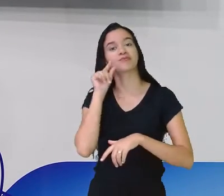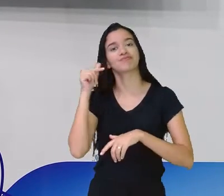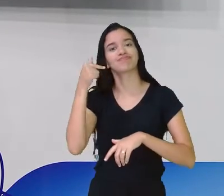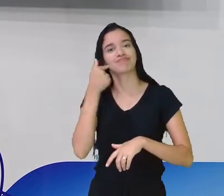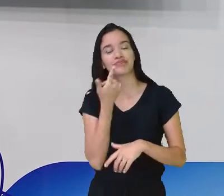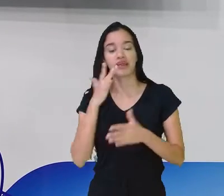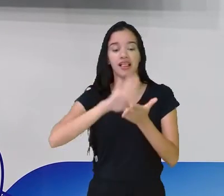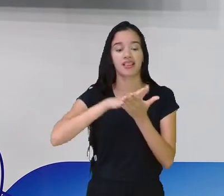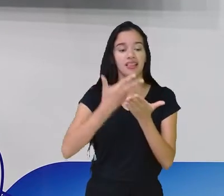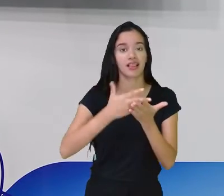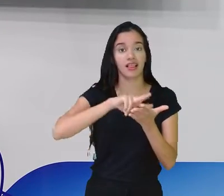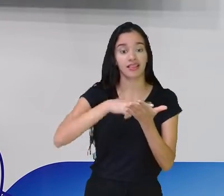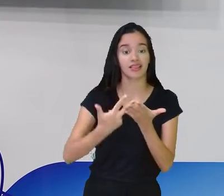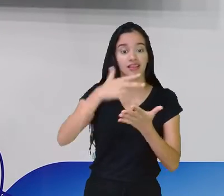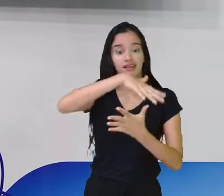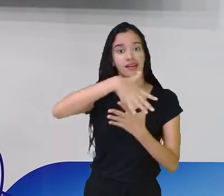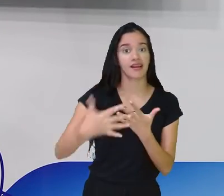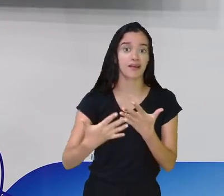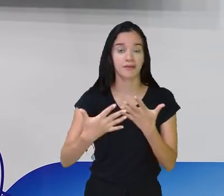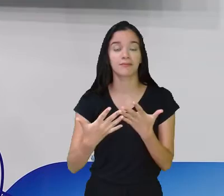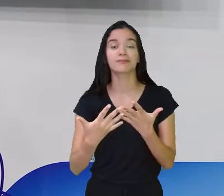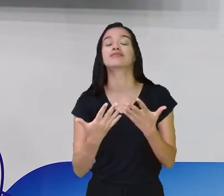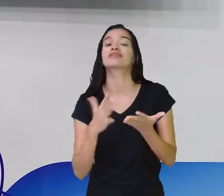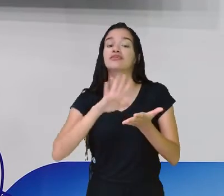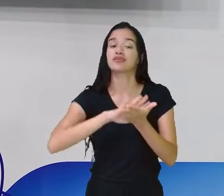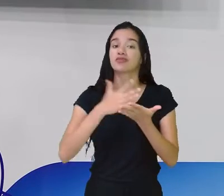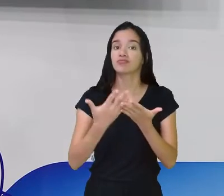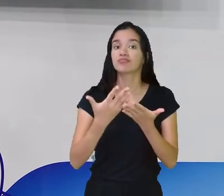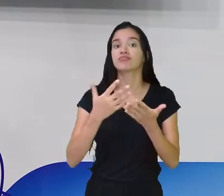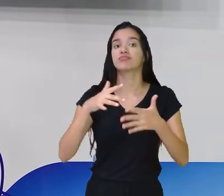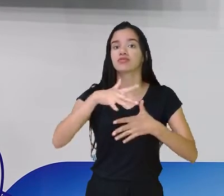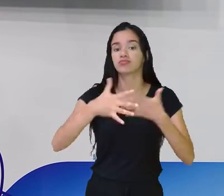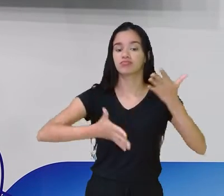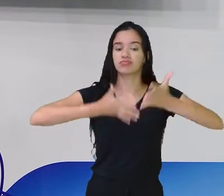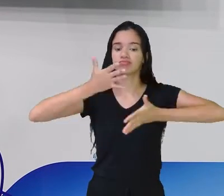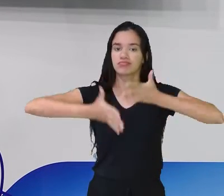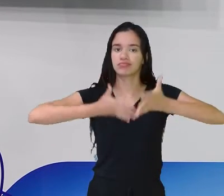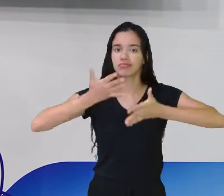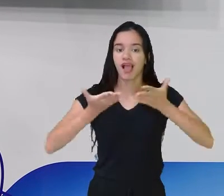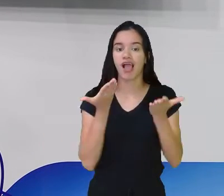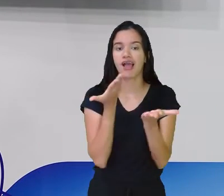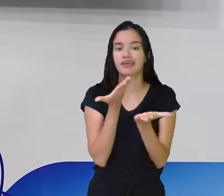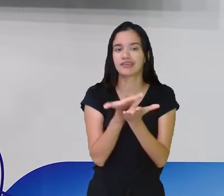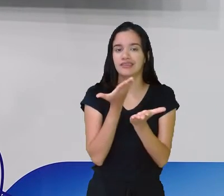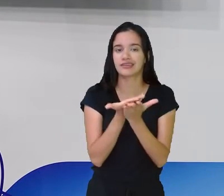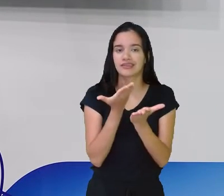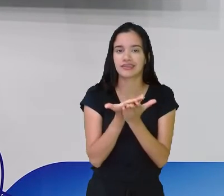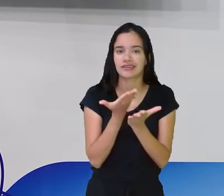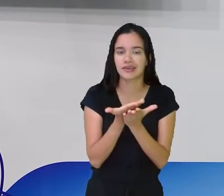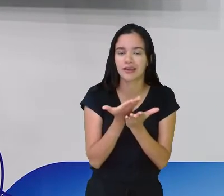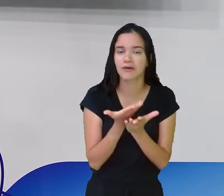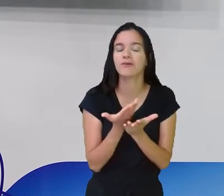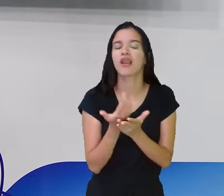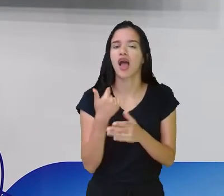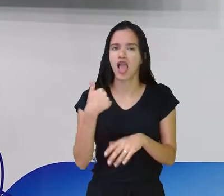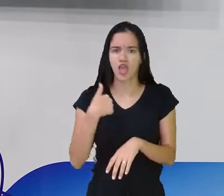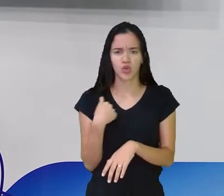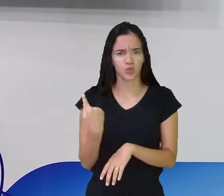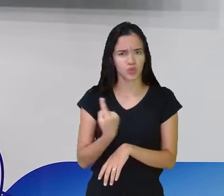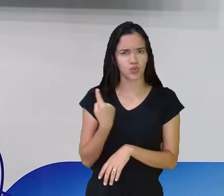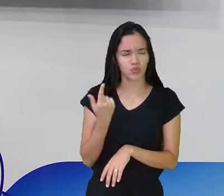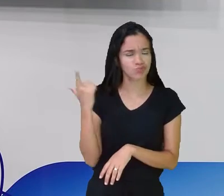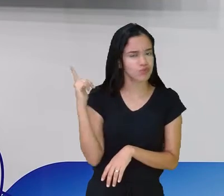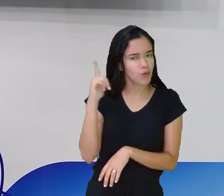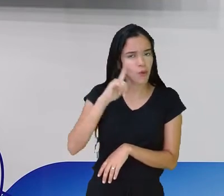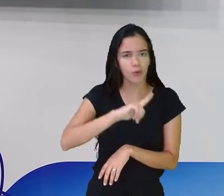de Libras, está aqui dando aquele suporte, fazendo com que o trabalho da gente possa, essa aula, chegar em lugares que eu sozinha, sem a Midian, não